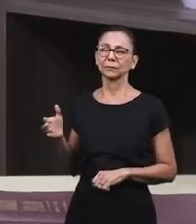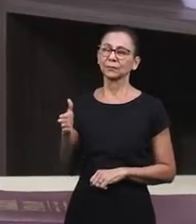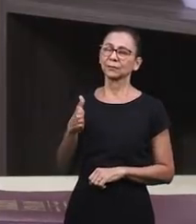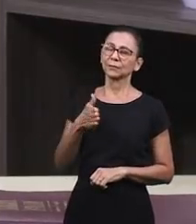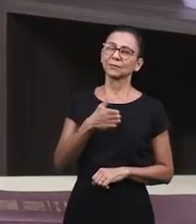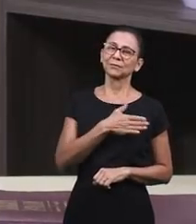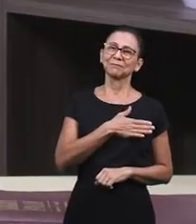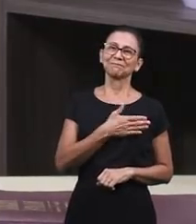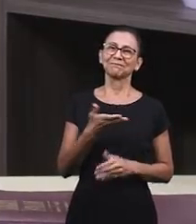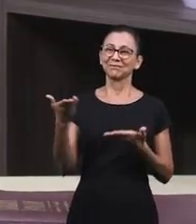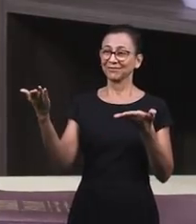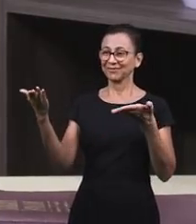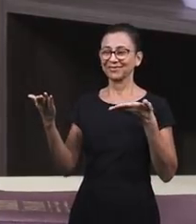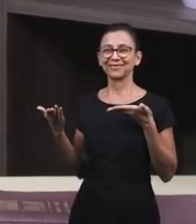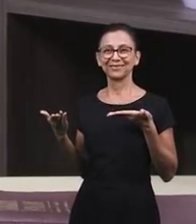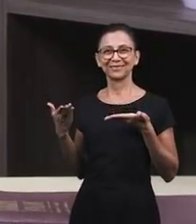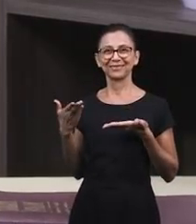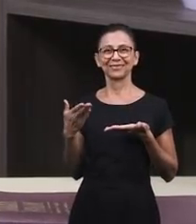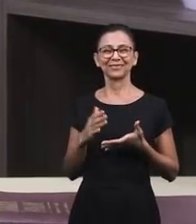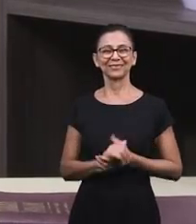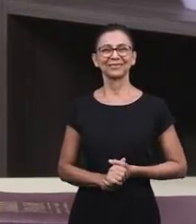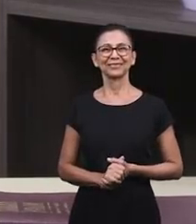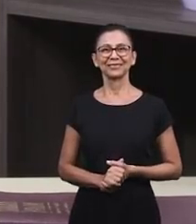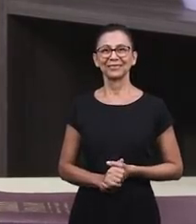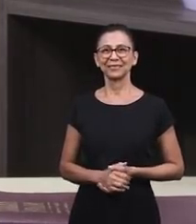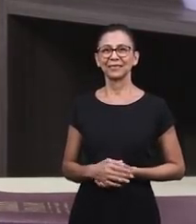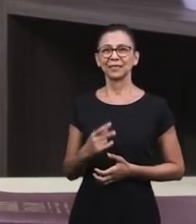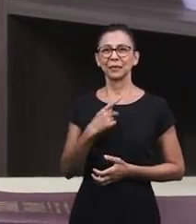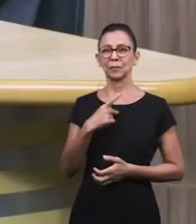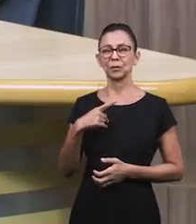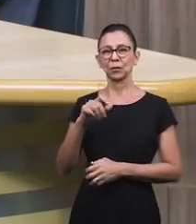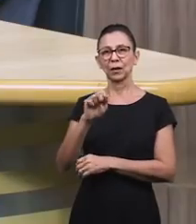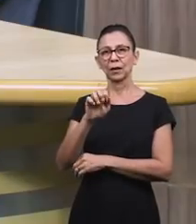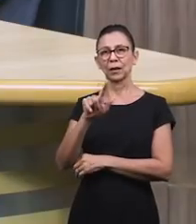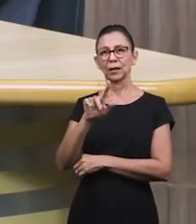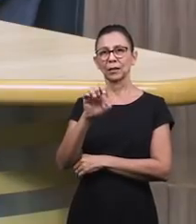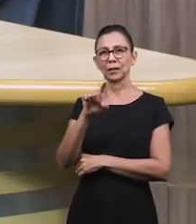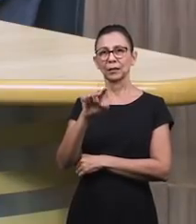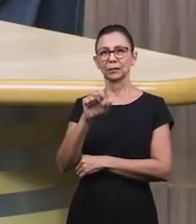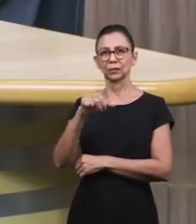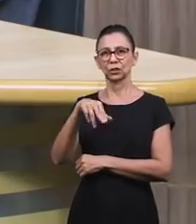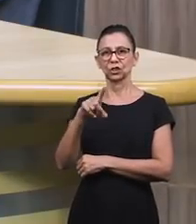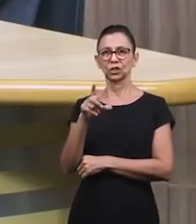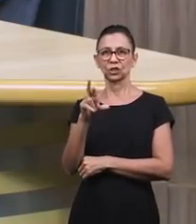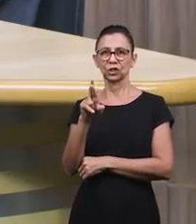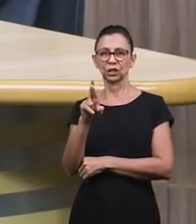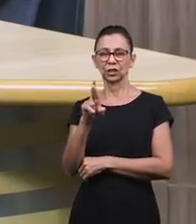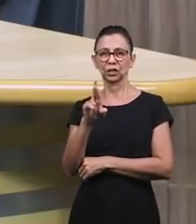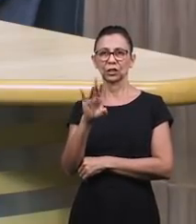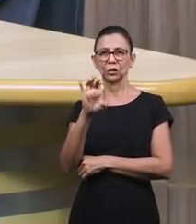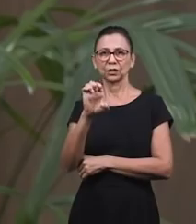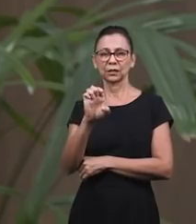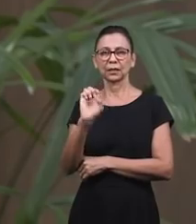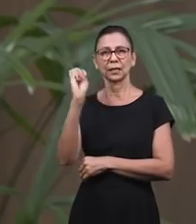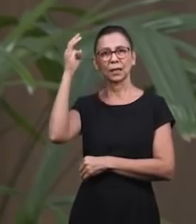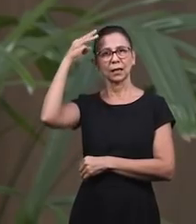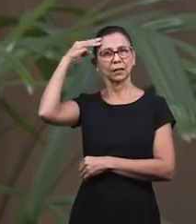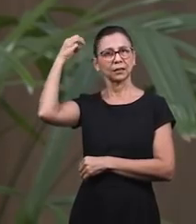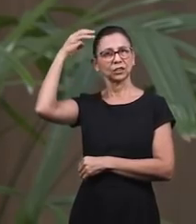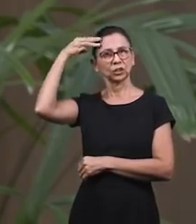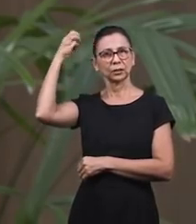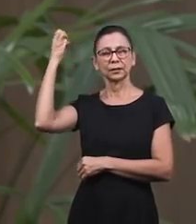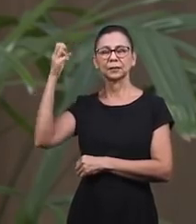nós recebemos aqui o pastor Alexandre Brasil. Alexandre, a paz do Senhor, seja bem-vindo. Paz do Senhor Josias, a paz do Senhor a todos que participam